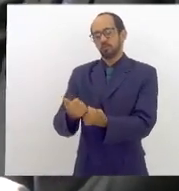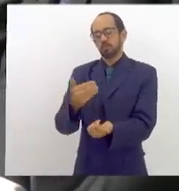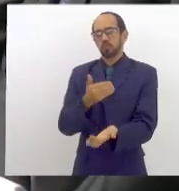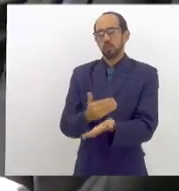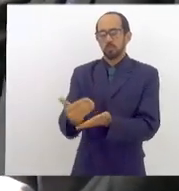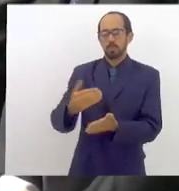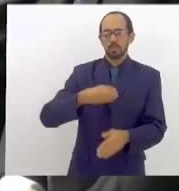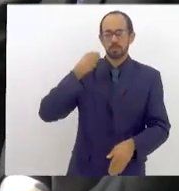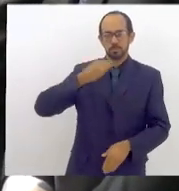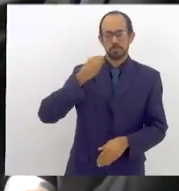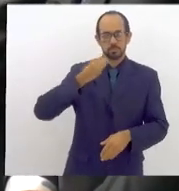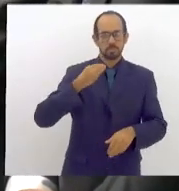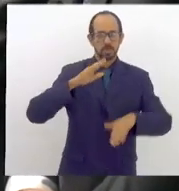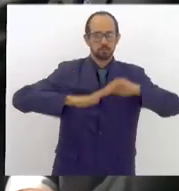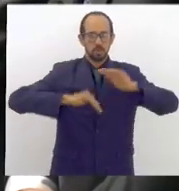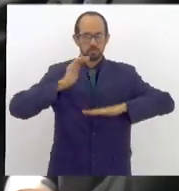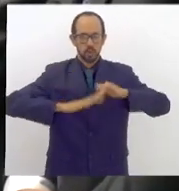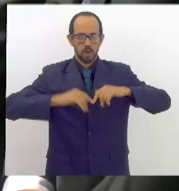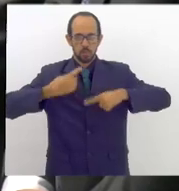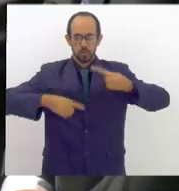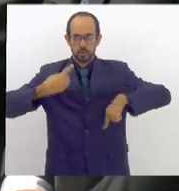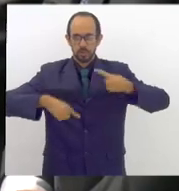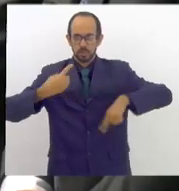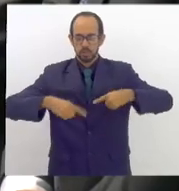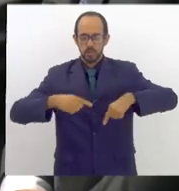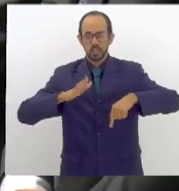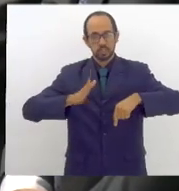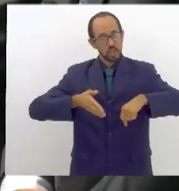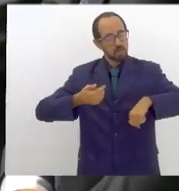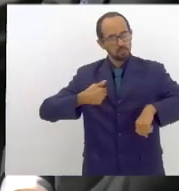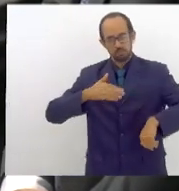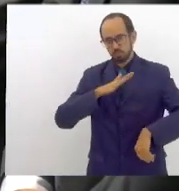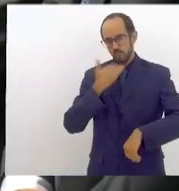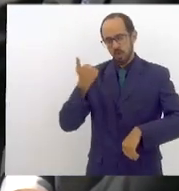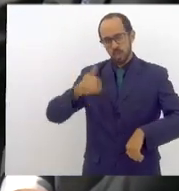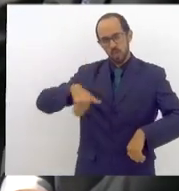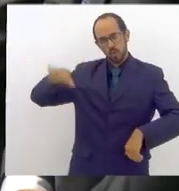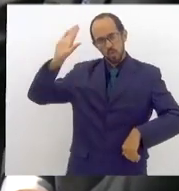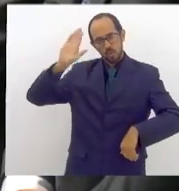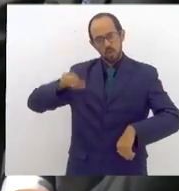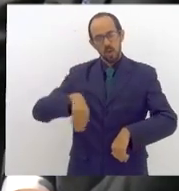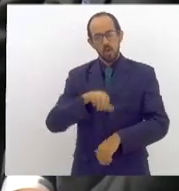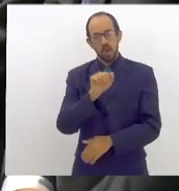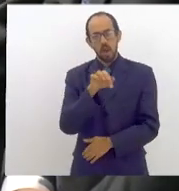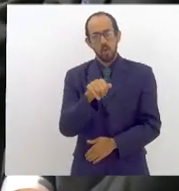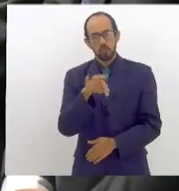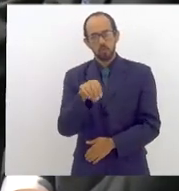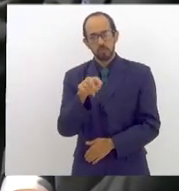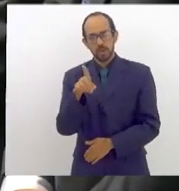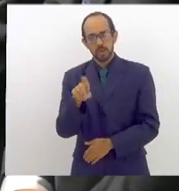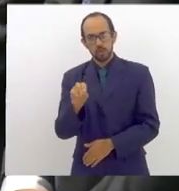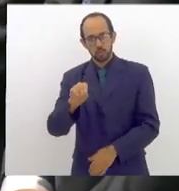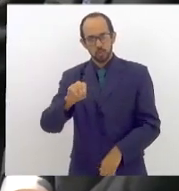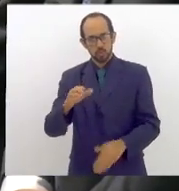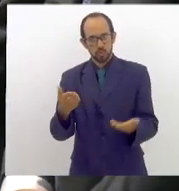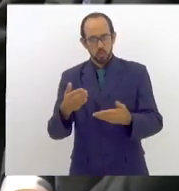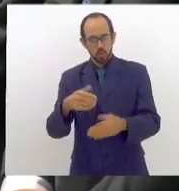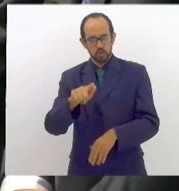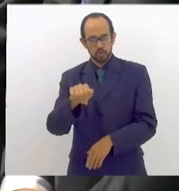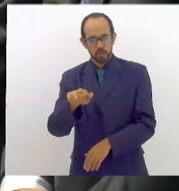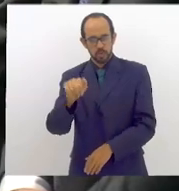da minha trajetória política que não tá mais entre a gente aqui que é o Alfredo cerquis né hoje o Guilherme o filho dele